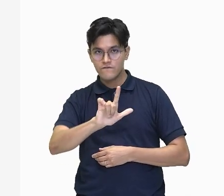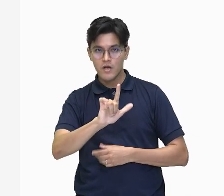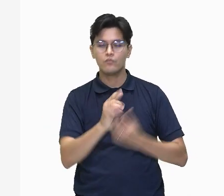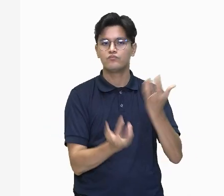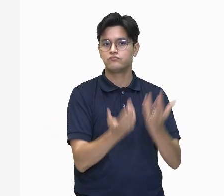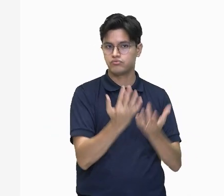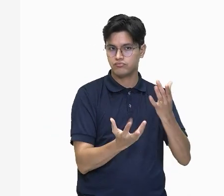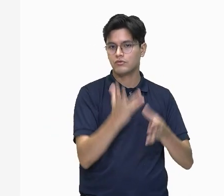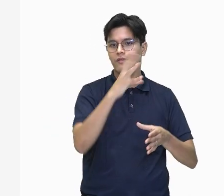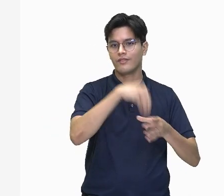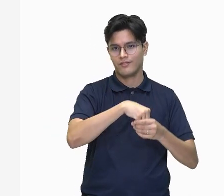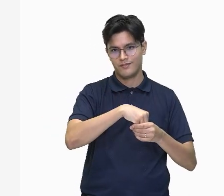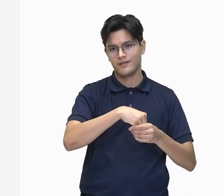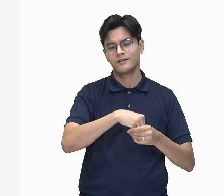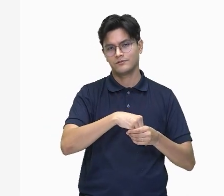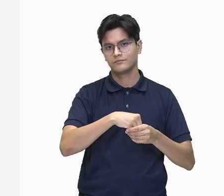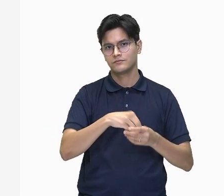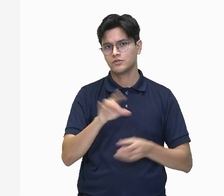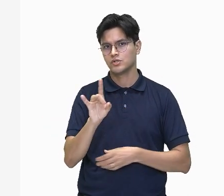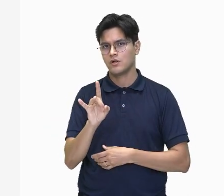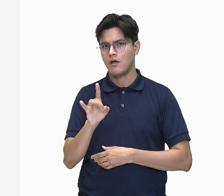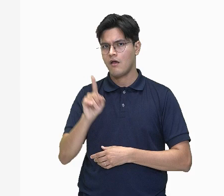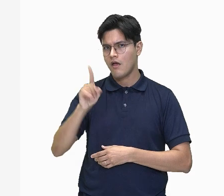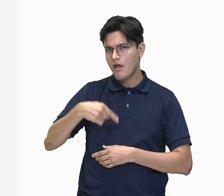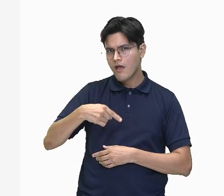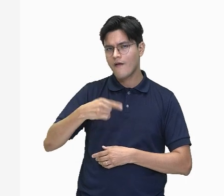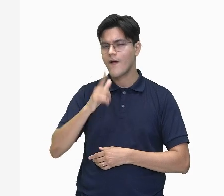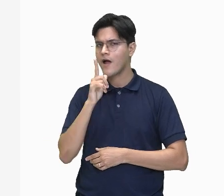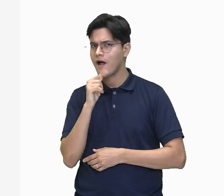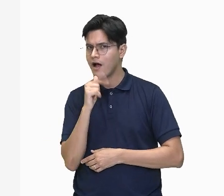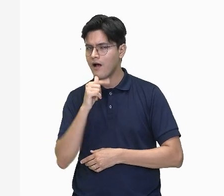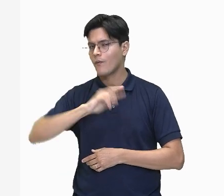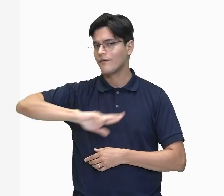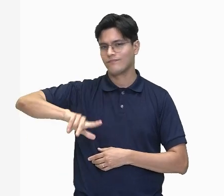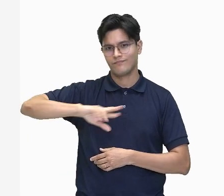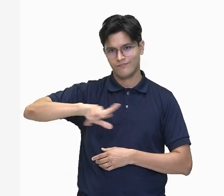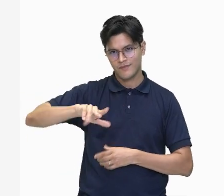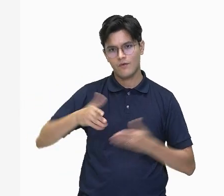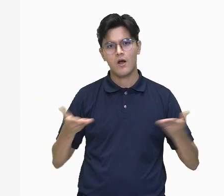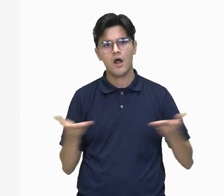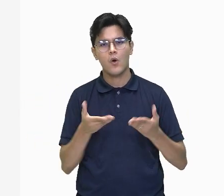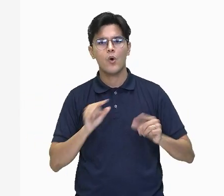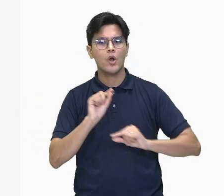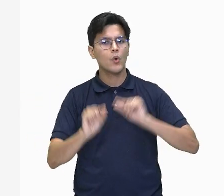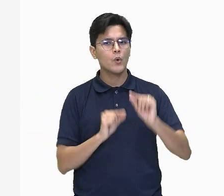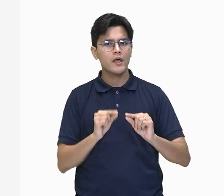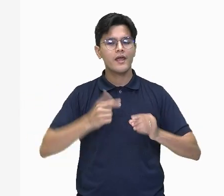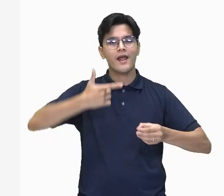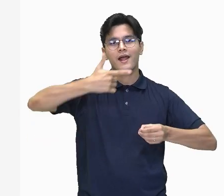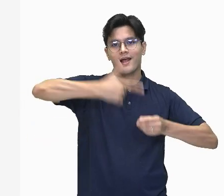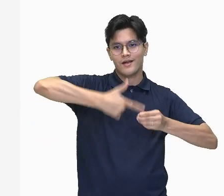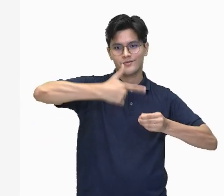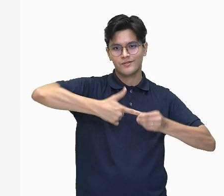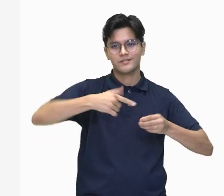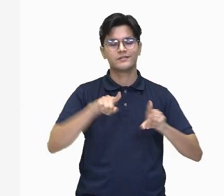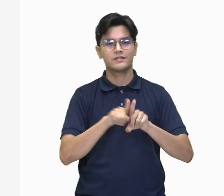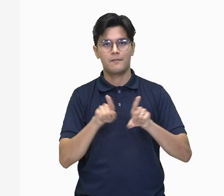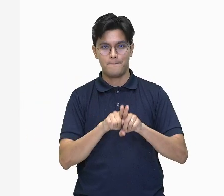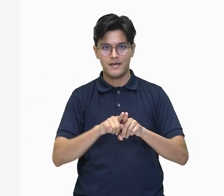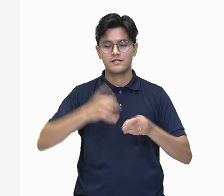que fazia movimentar os motores, mas sim a queima de combustível como a gasolina e o